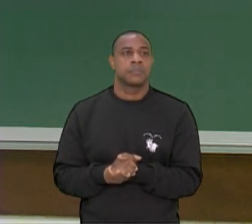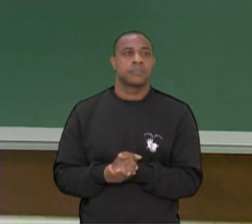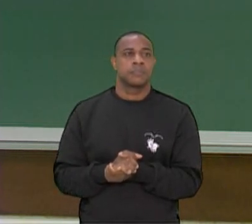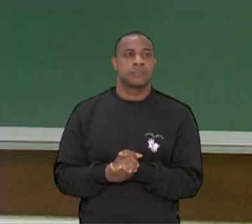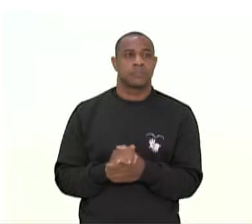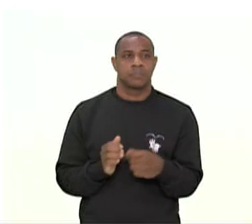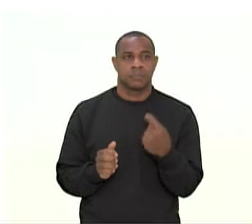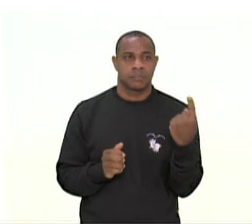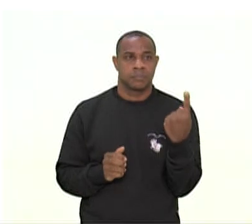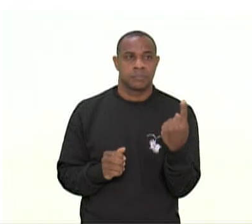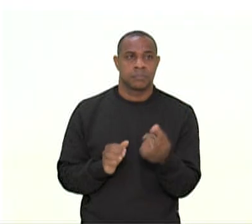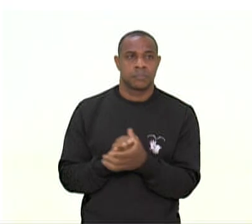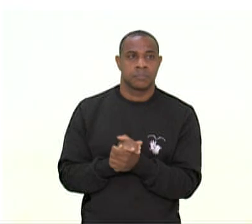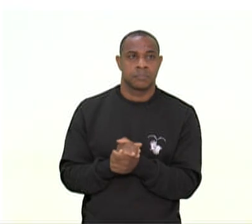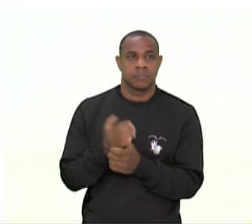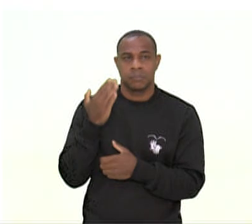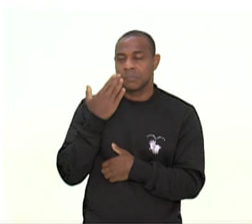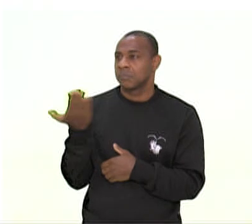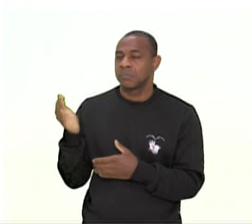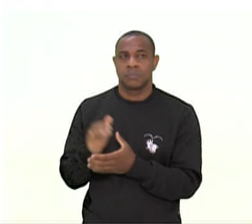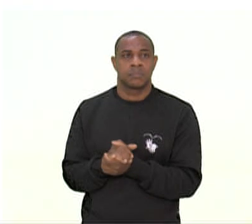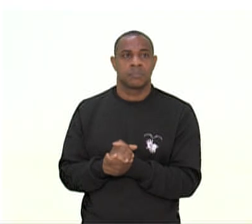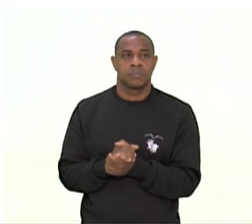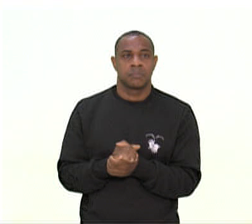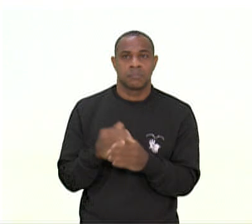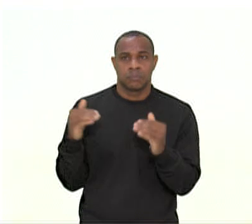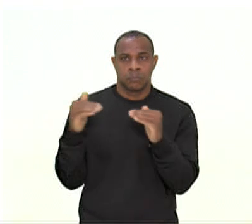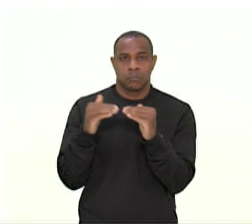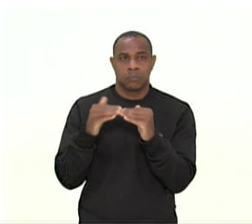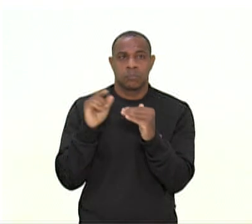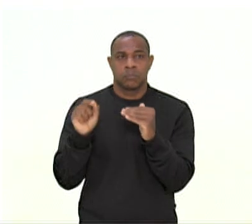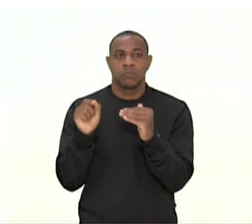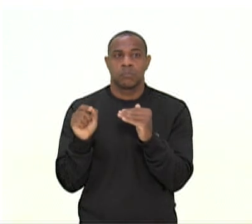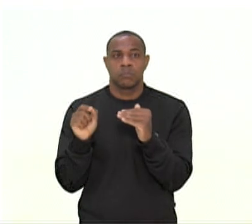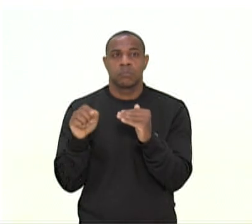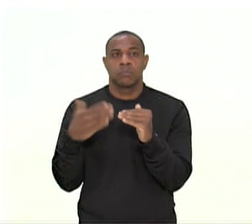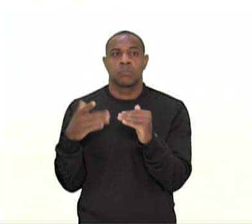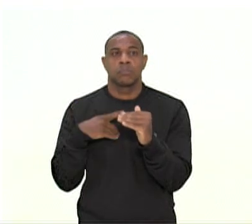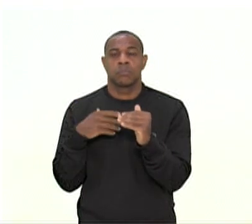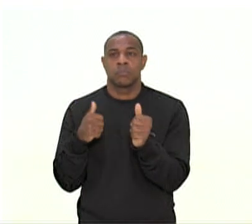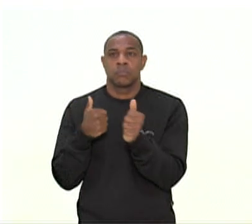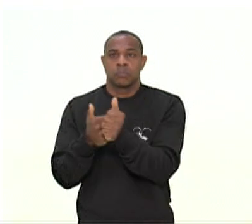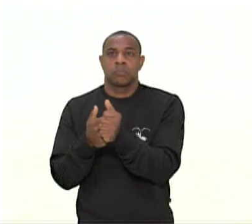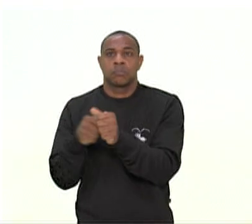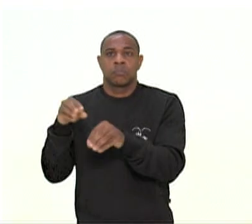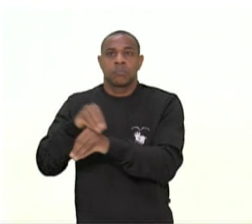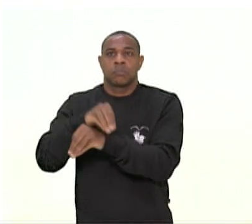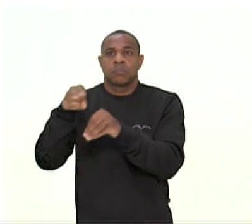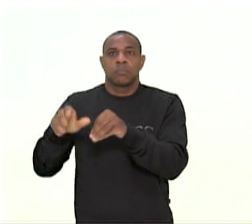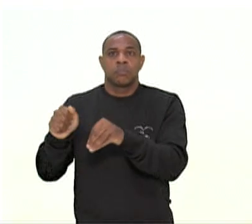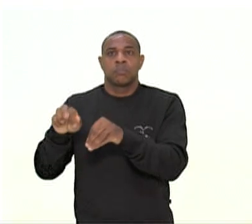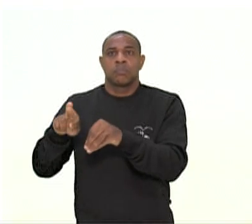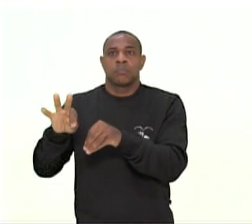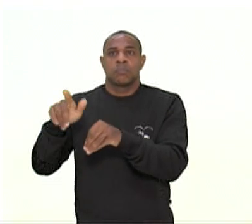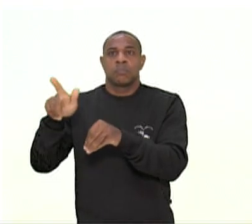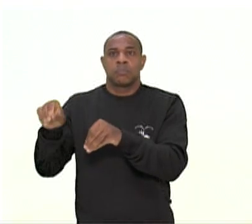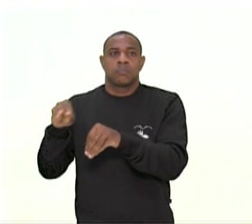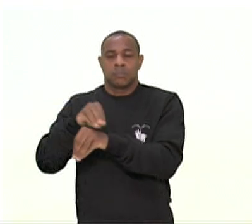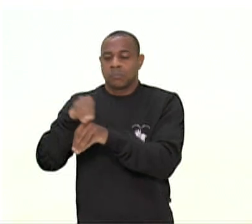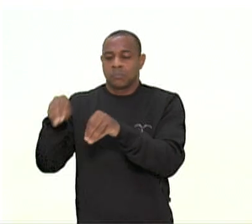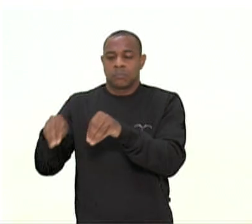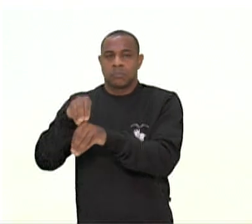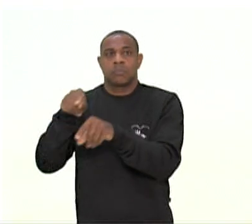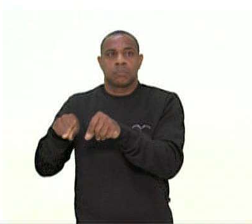O primeiro caso, ela vai se flexionar, né? Ela vai concordar quando ela está acompanhada por um artigo. Olha aqui o